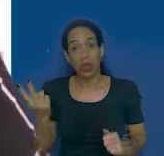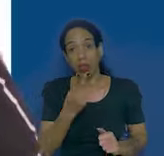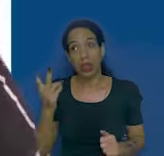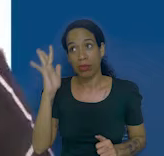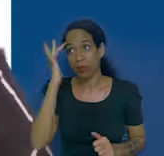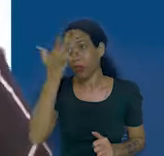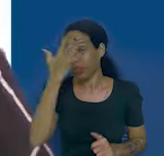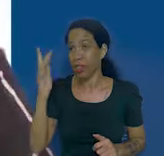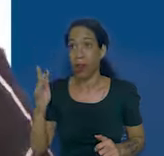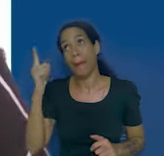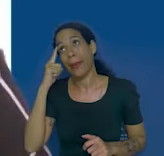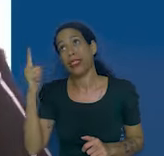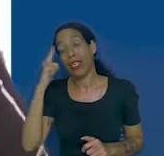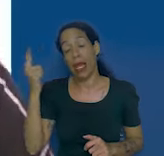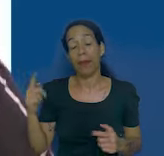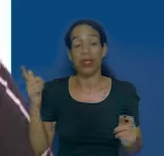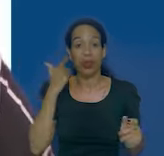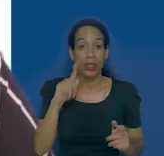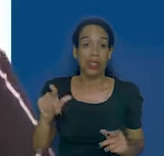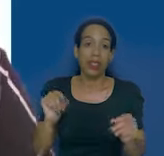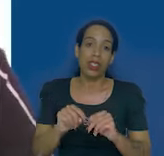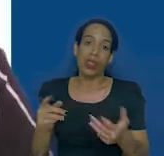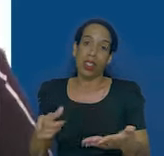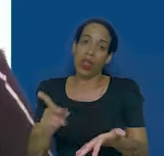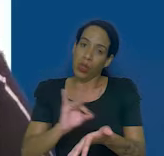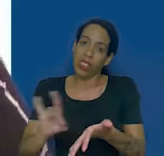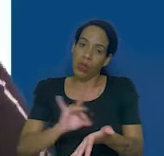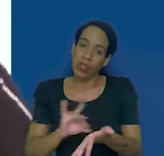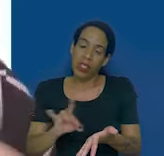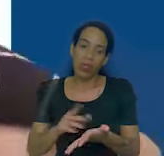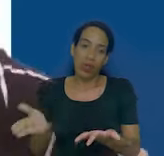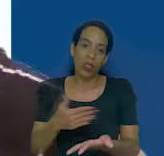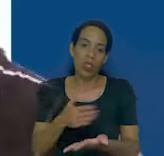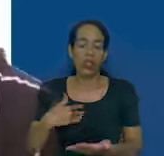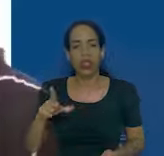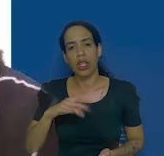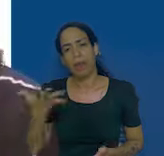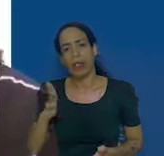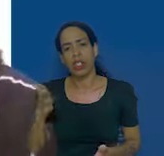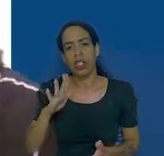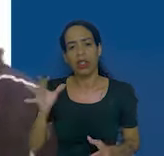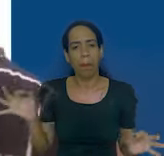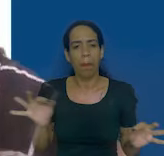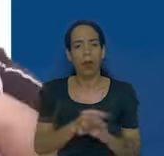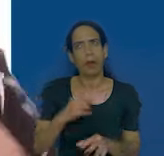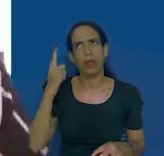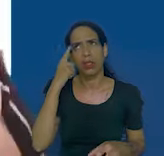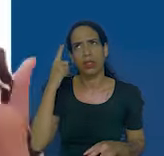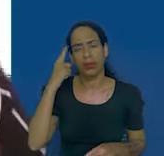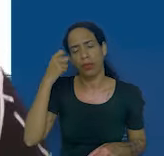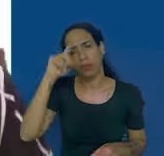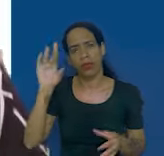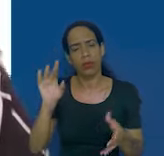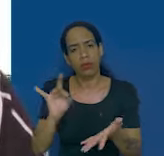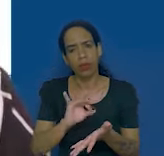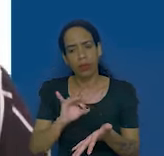dois raciocínios, nossos dois pensamentos, para poder escrever o livro. Eu já tinha mais ou menos uma coisa engatilhada, uma ideia